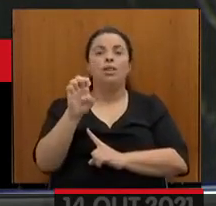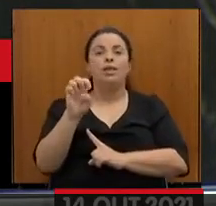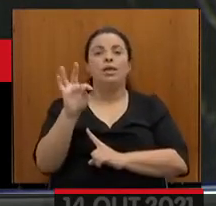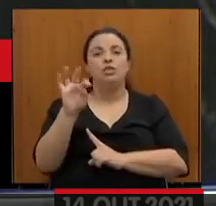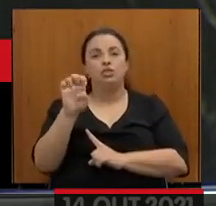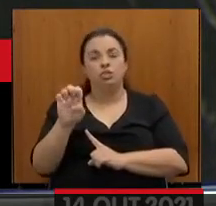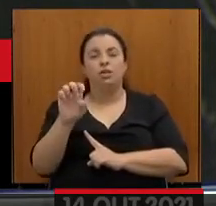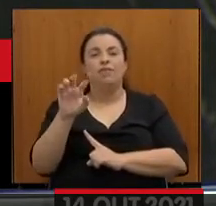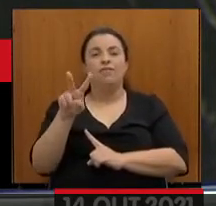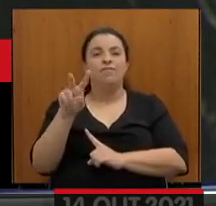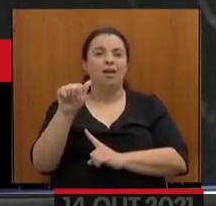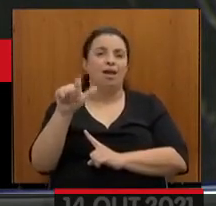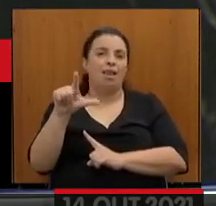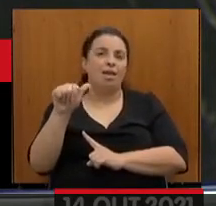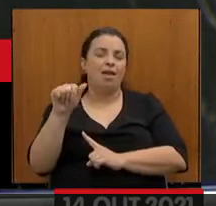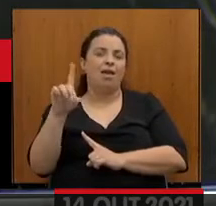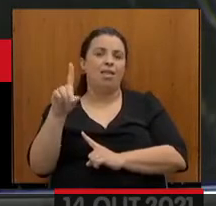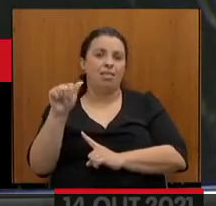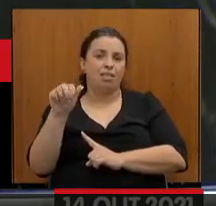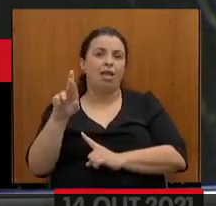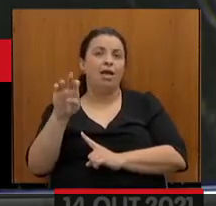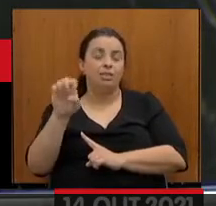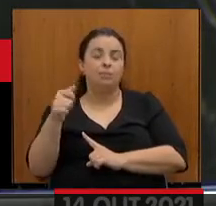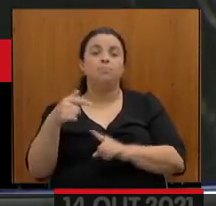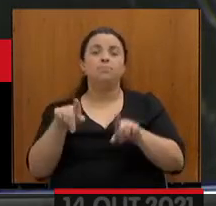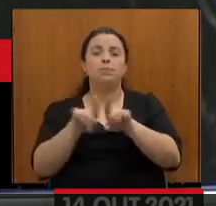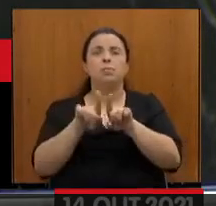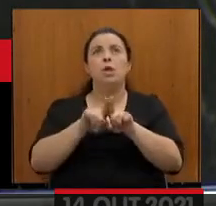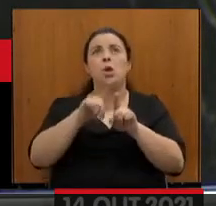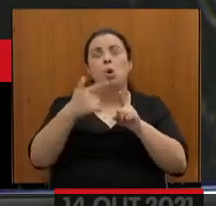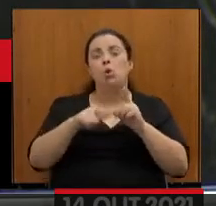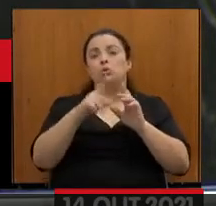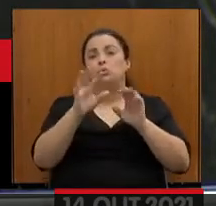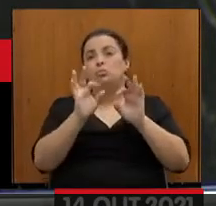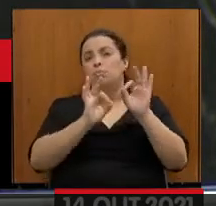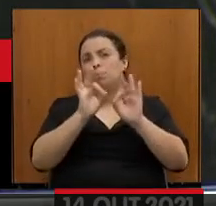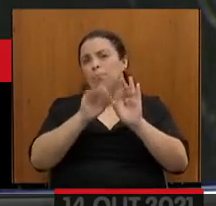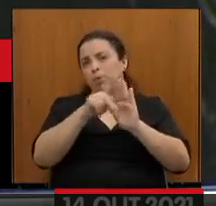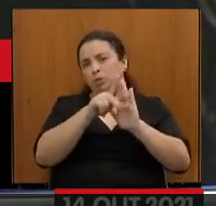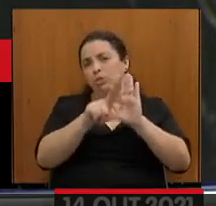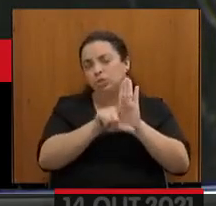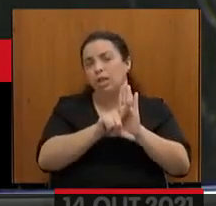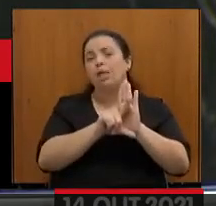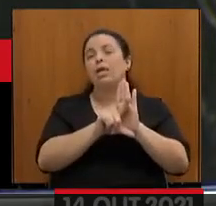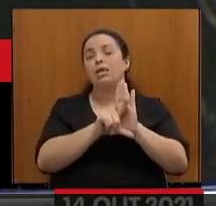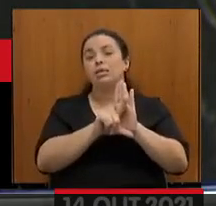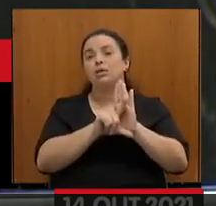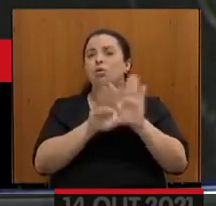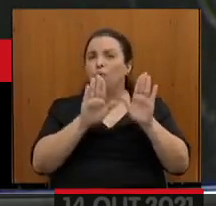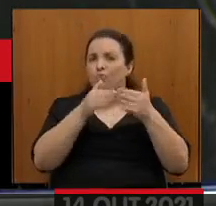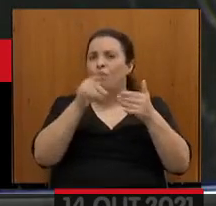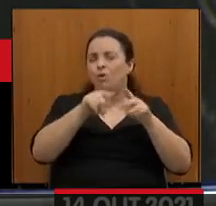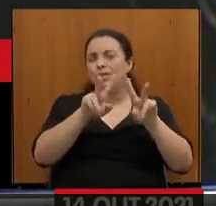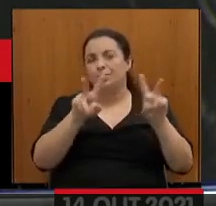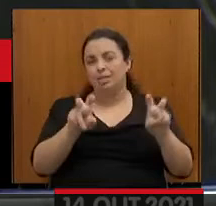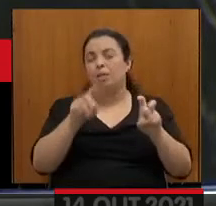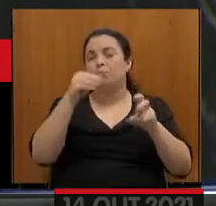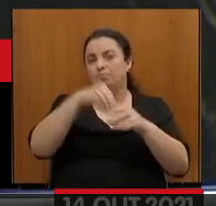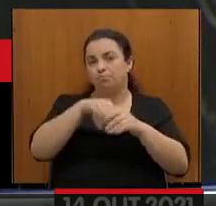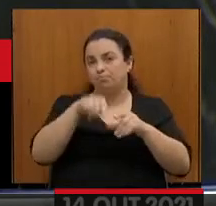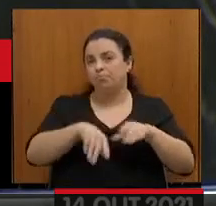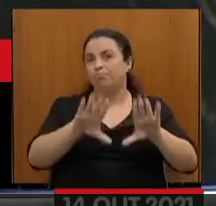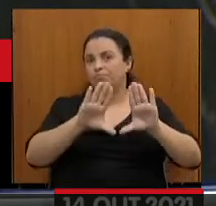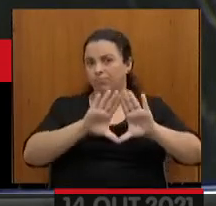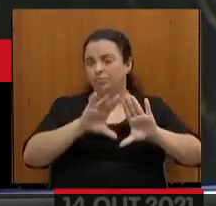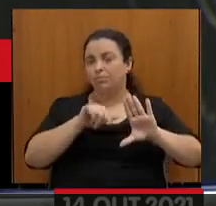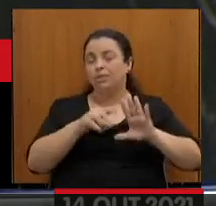projetos de leis que abordam essa temática aqui na casa. E quero dizer do meu compromisso aqui na